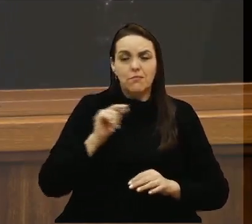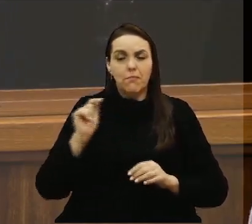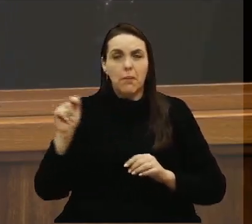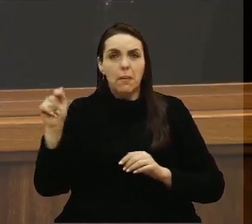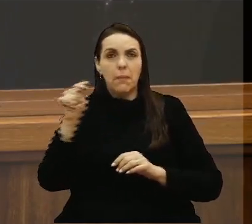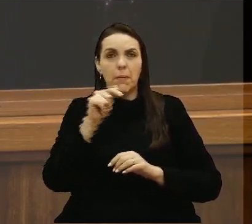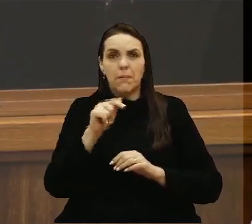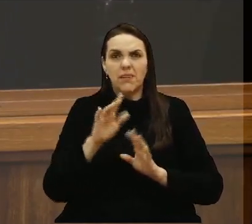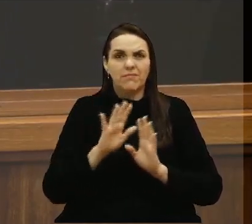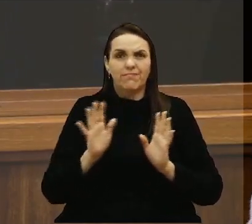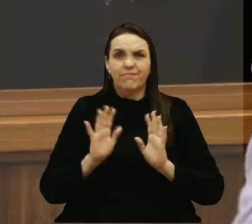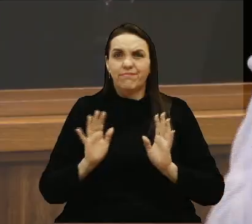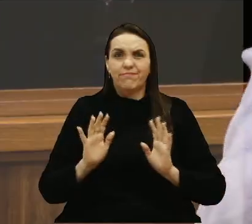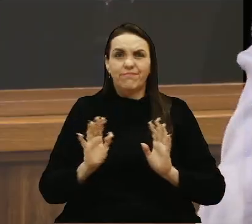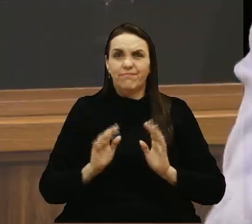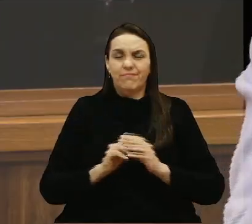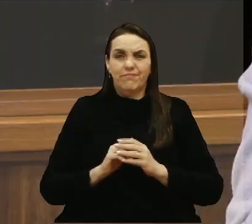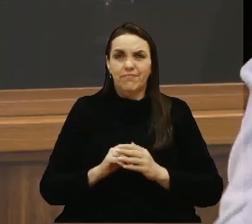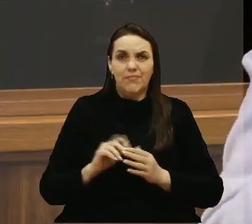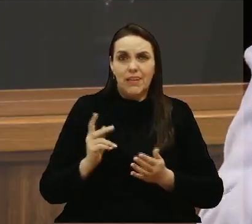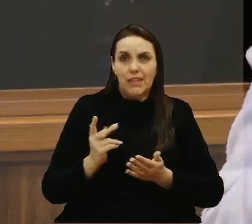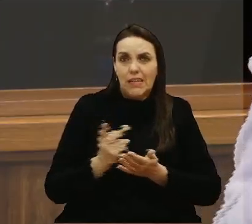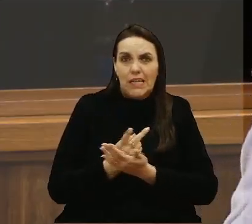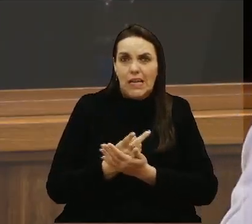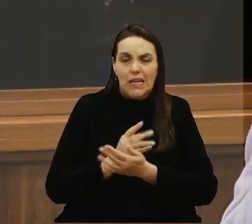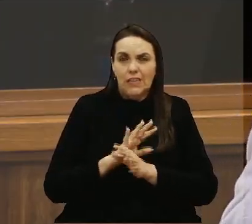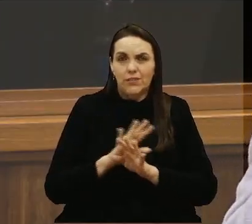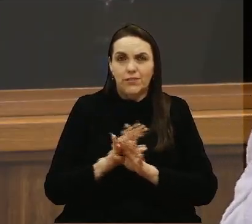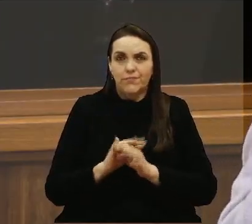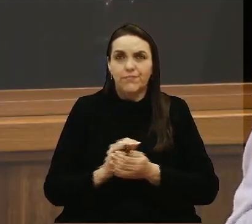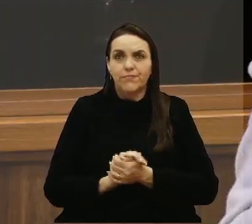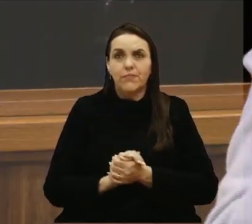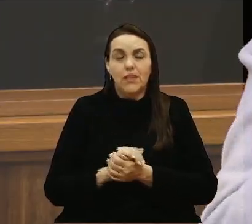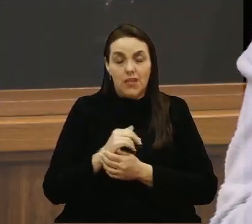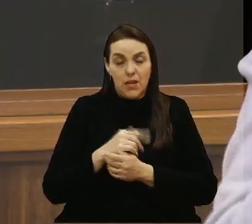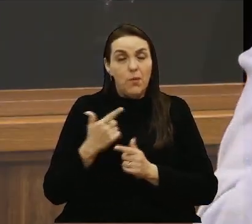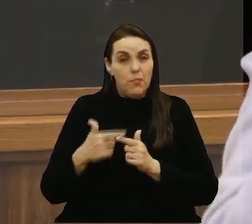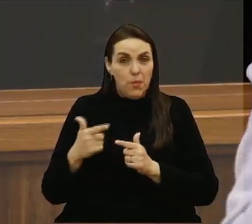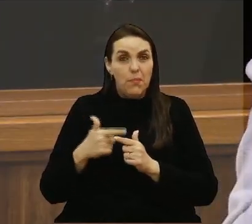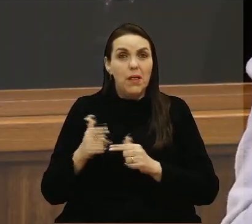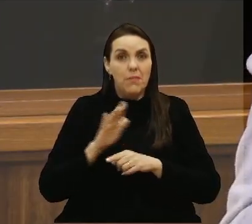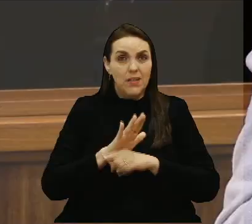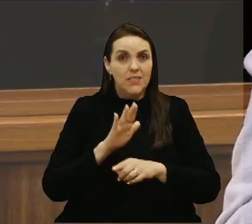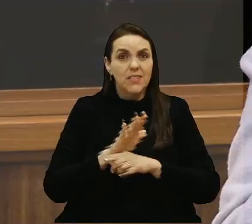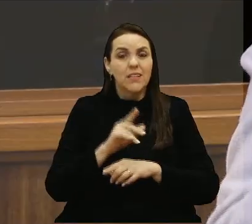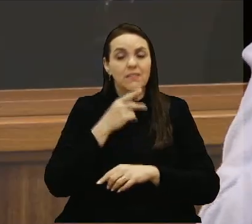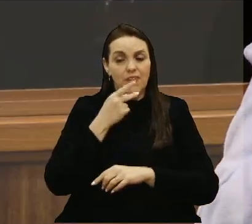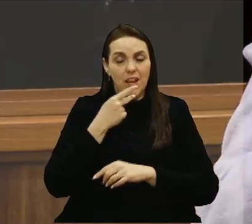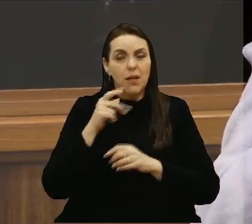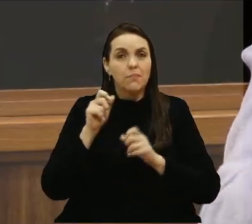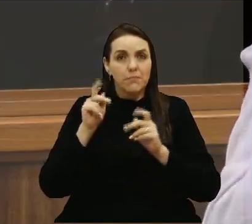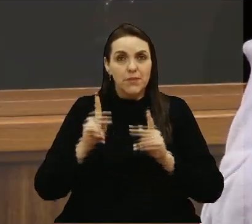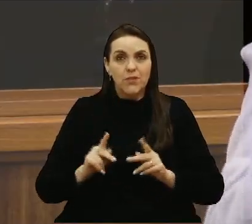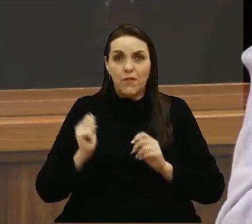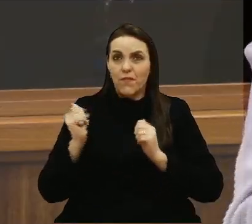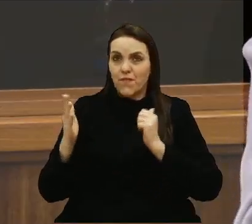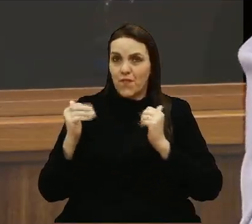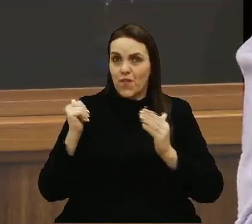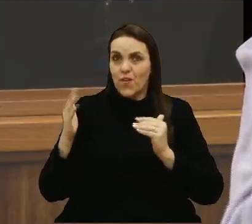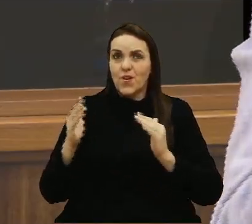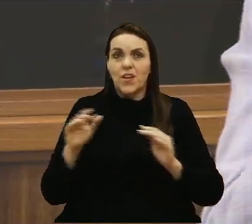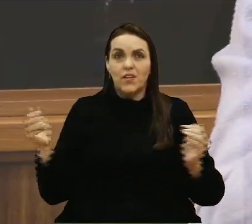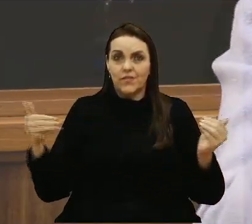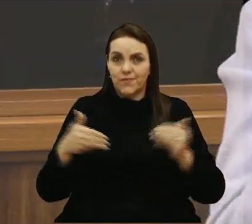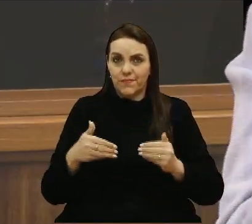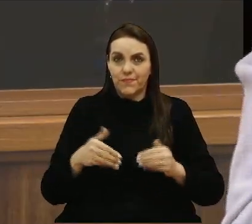muito baixo. E eu acho que usar esse problema da assistência para falar das pessoas que estão de fora é muito ruim. Eu acho que, em